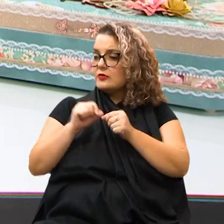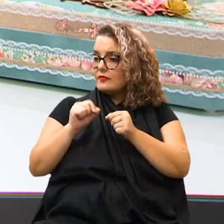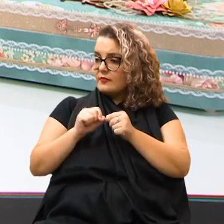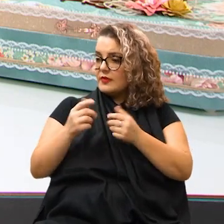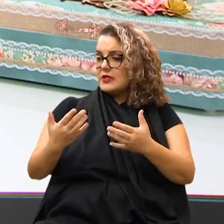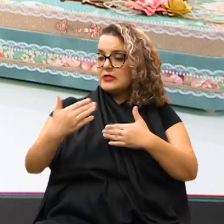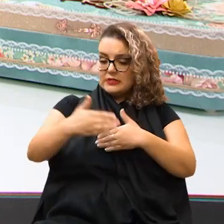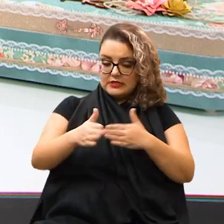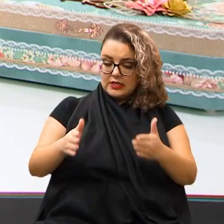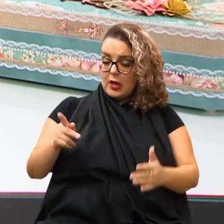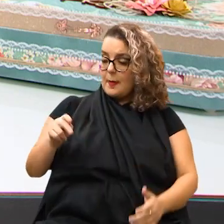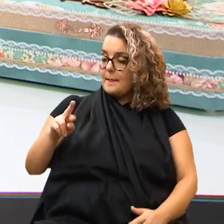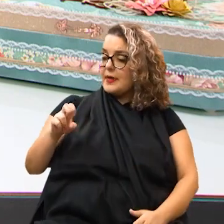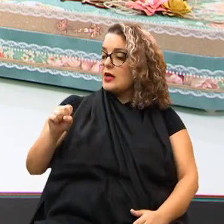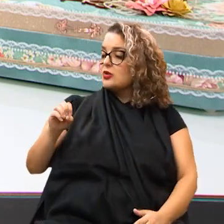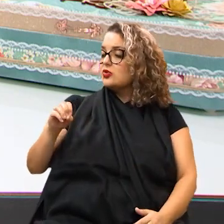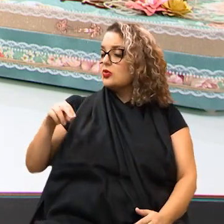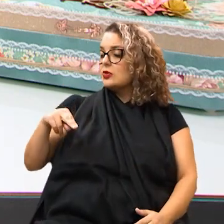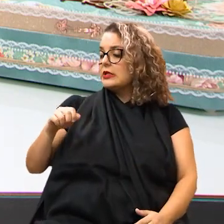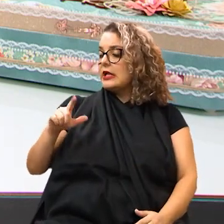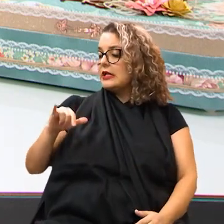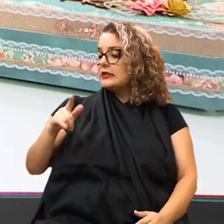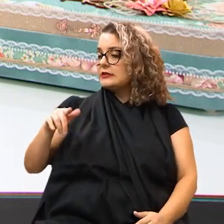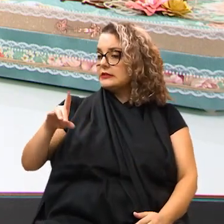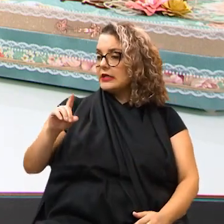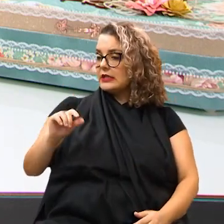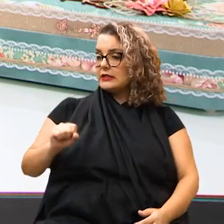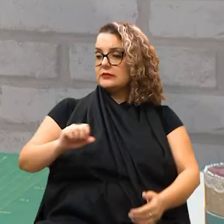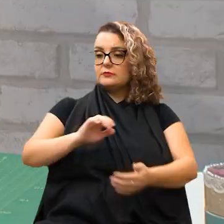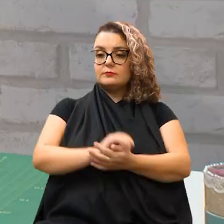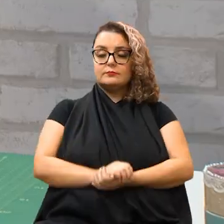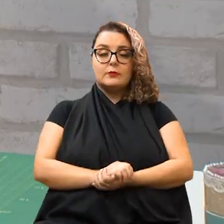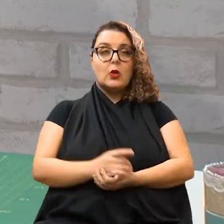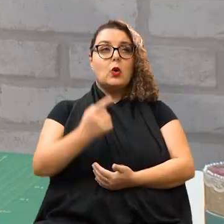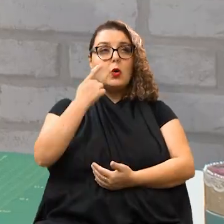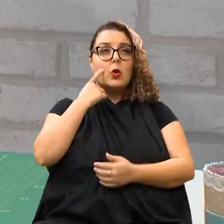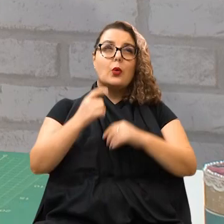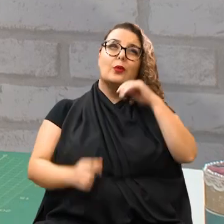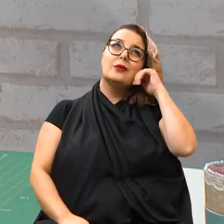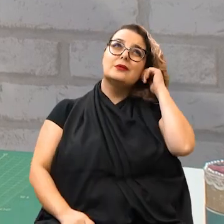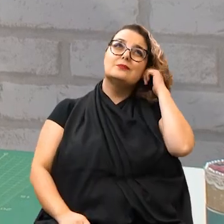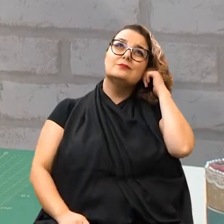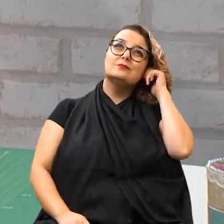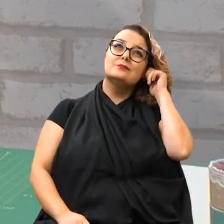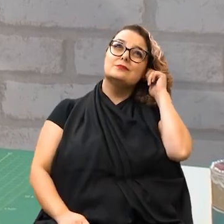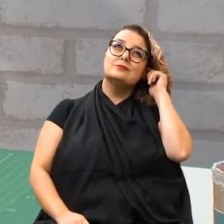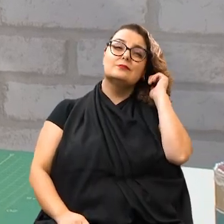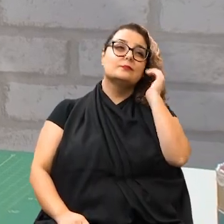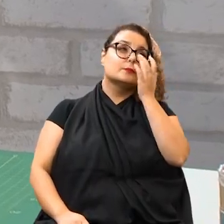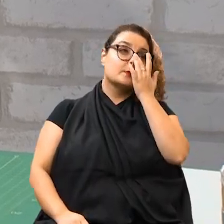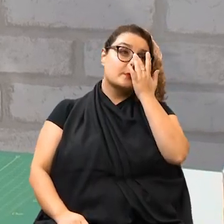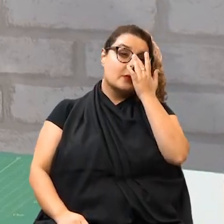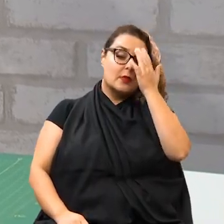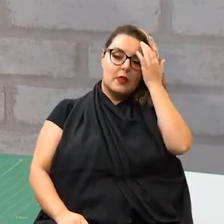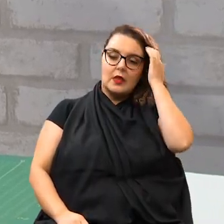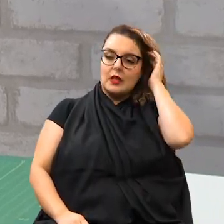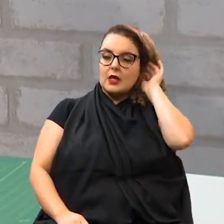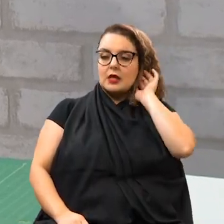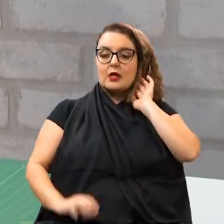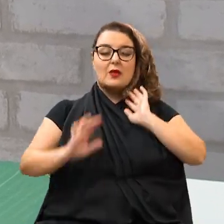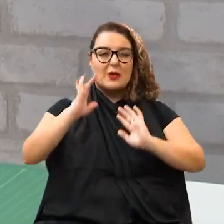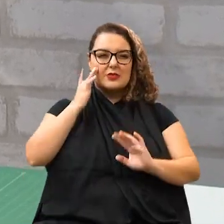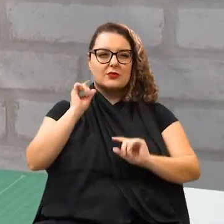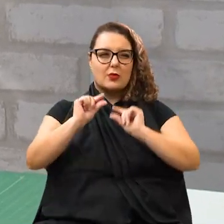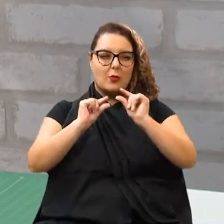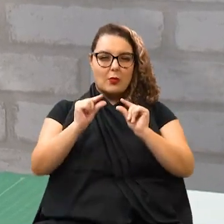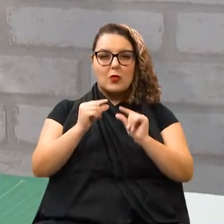que te levou a fazer essas caixas personalizadas? Olha, eu acho que foi um pouco dessa